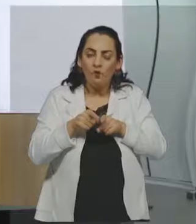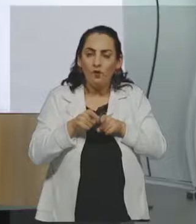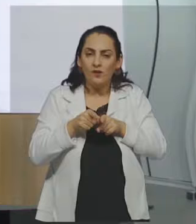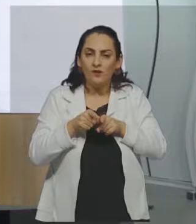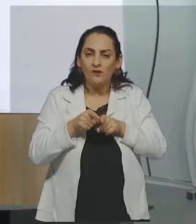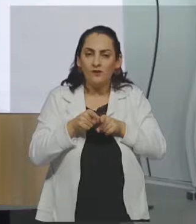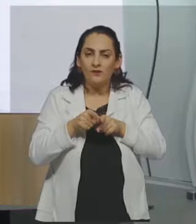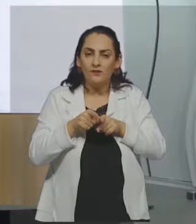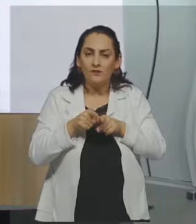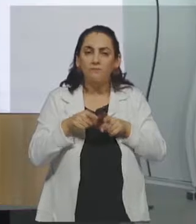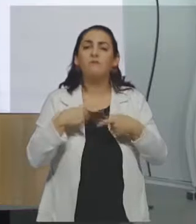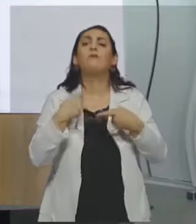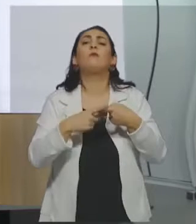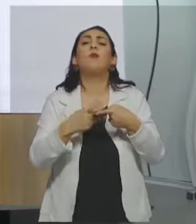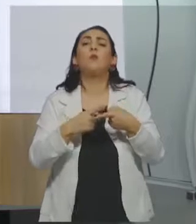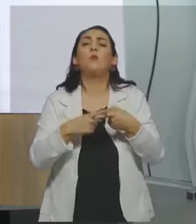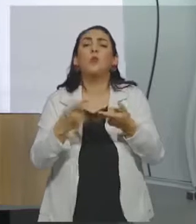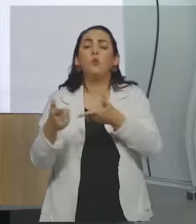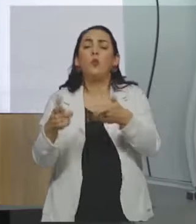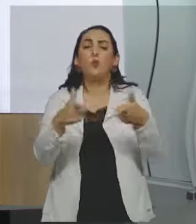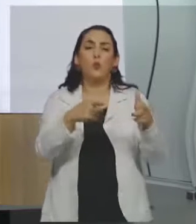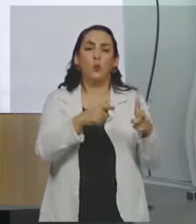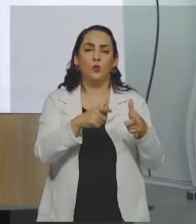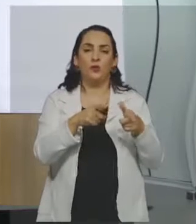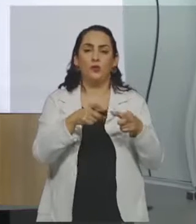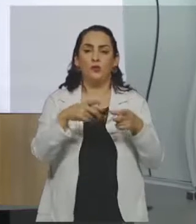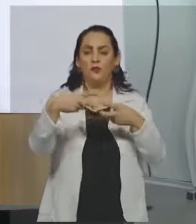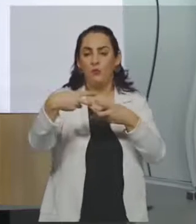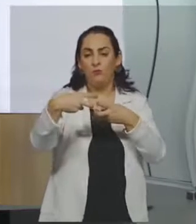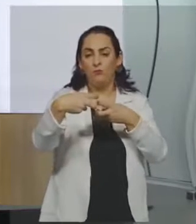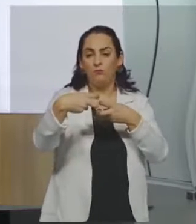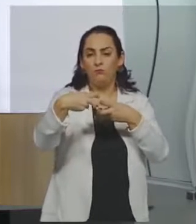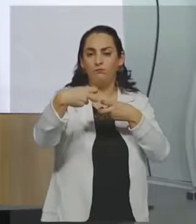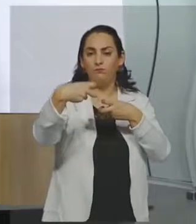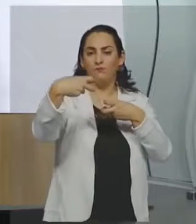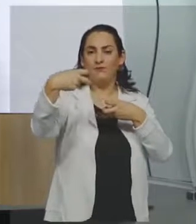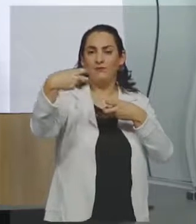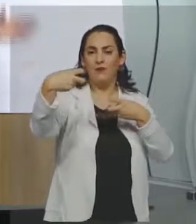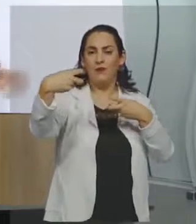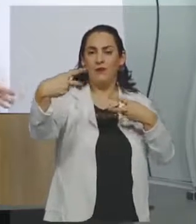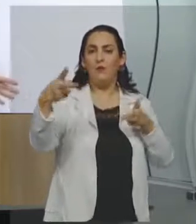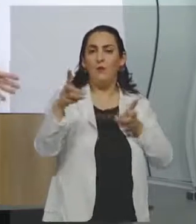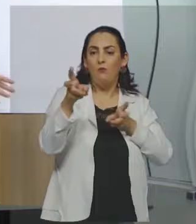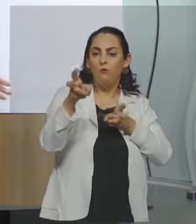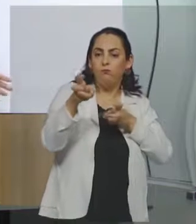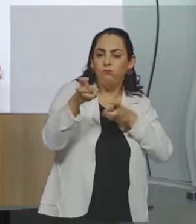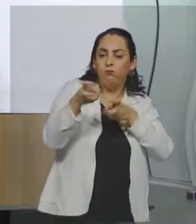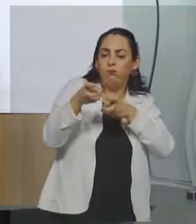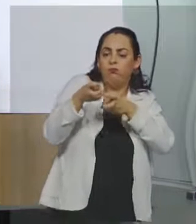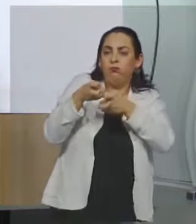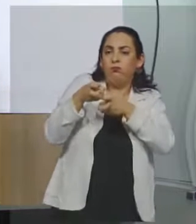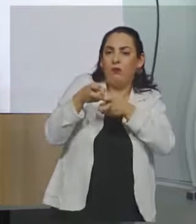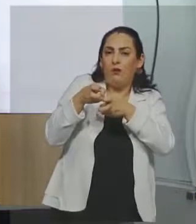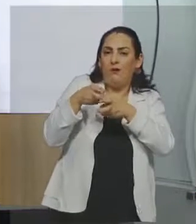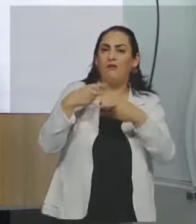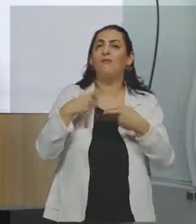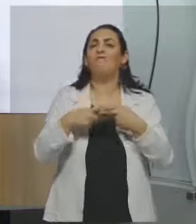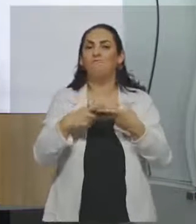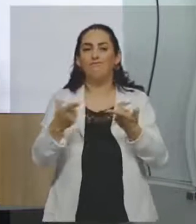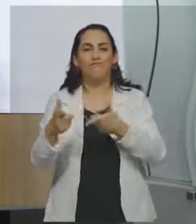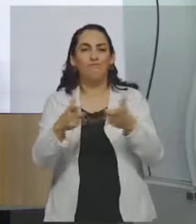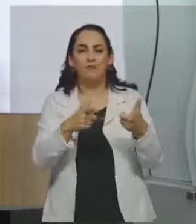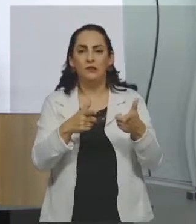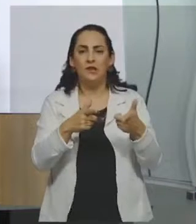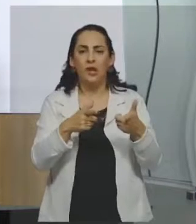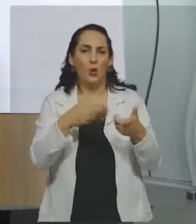escala é tão pequena, por que não existe então uma atração entre a carga negativa e positiva e também destrói o átomo? Rutherford também não